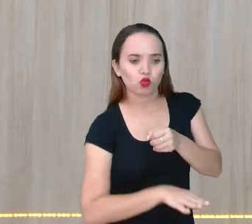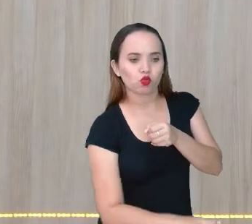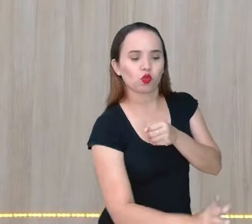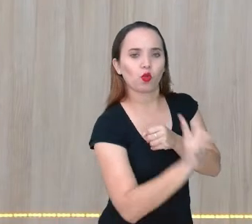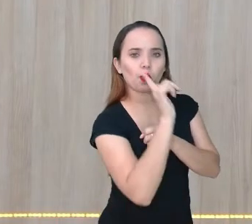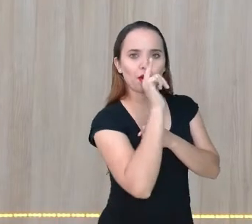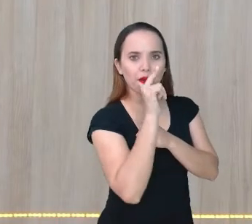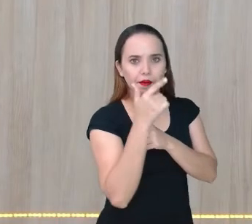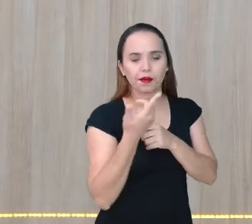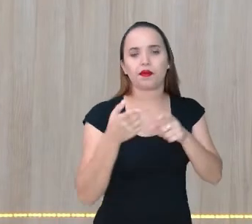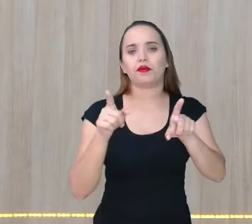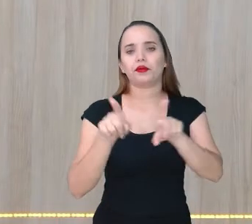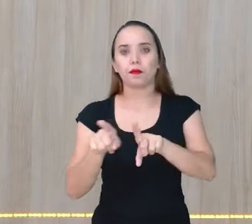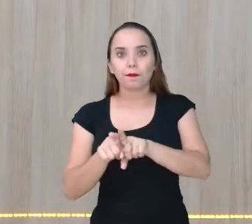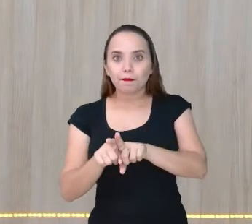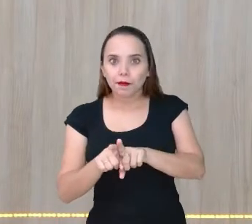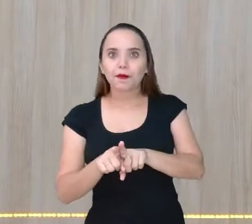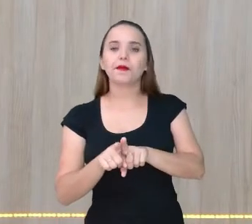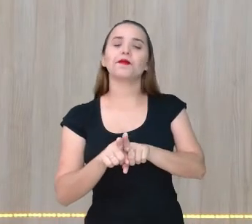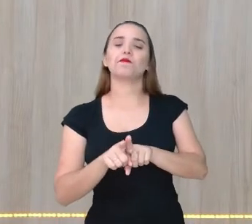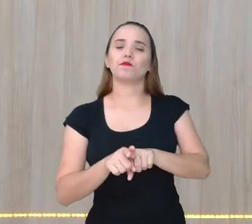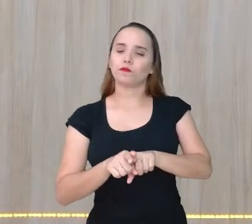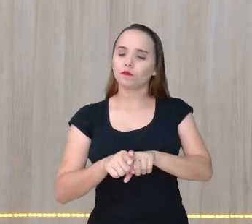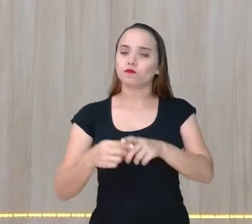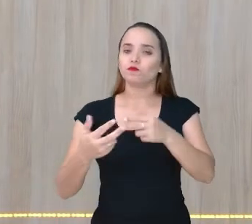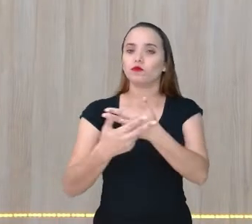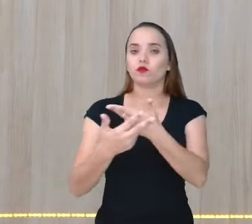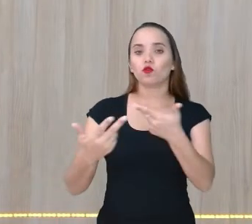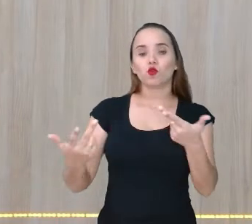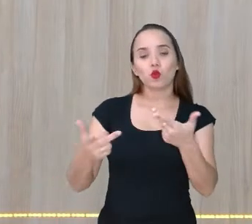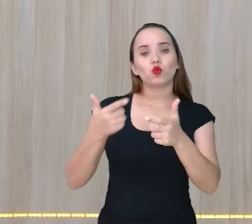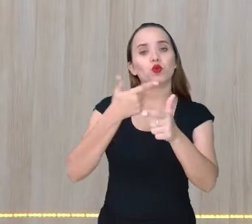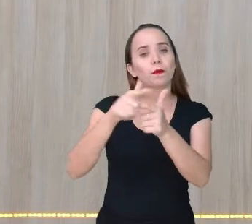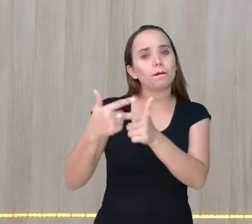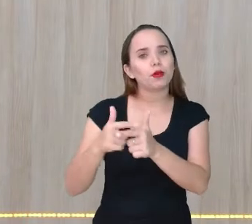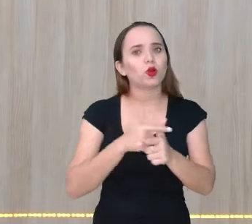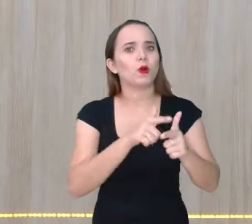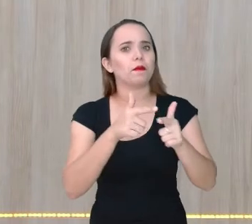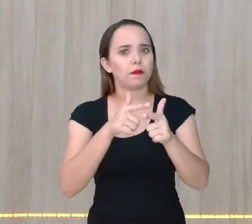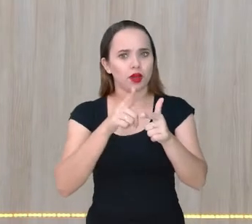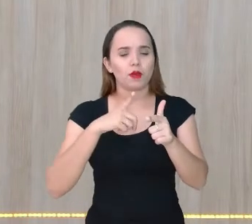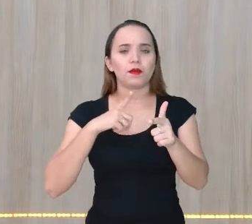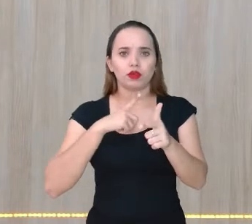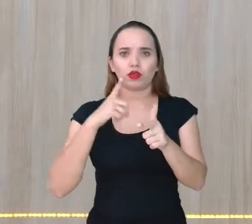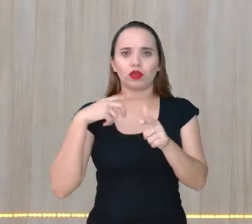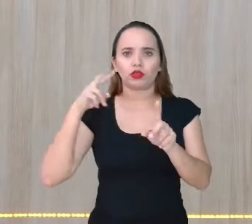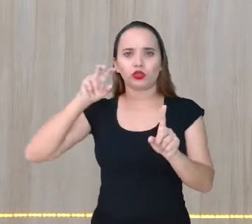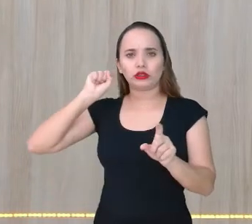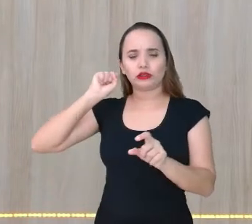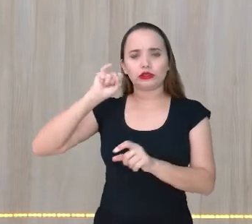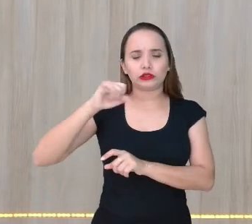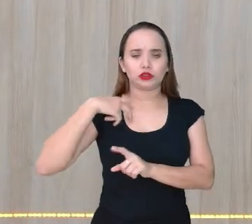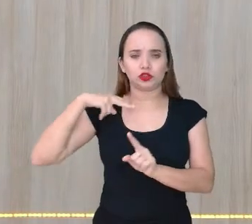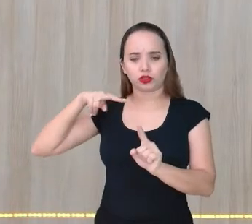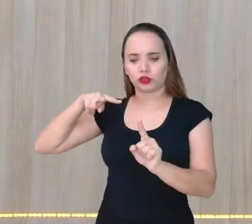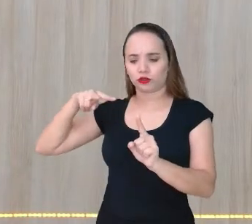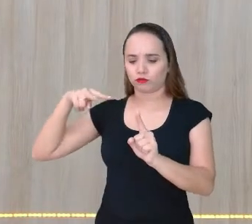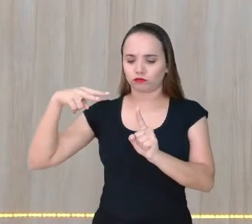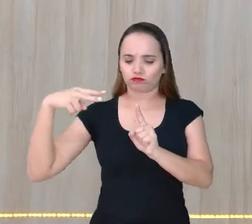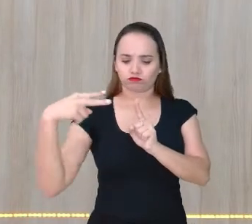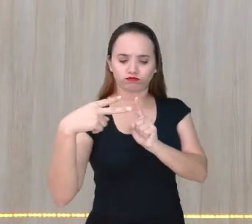água potável, tudo isso que são problemas e a gente sabe que dentro da perspectiva, né, dentro da